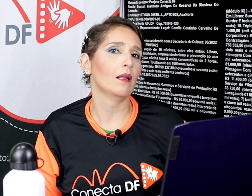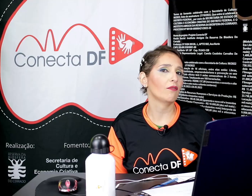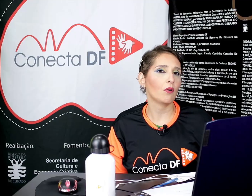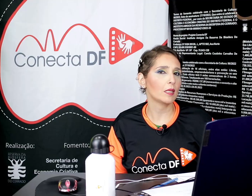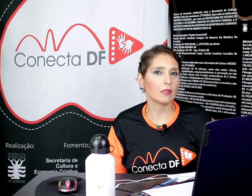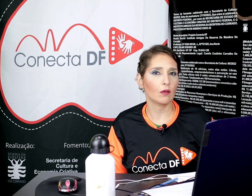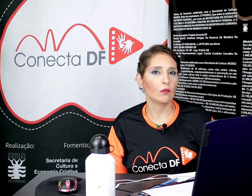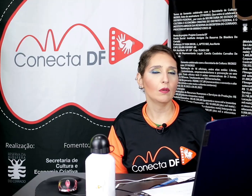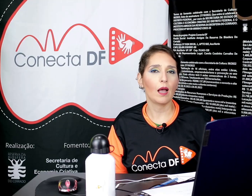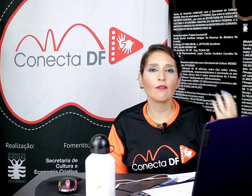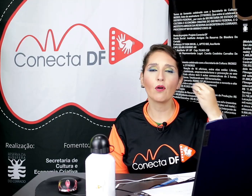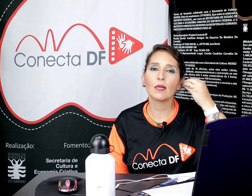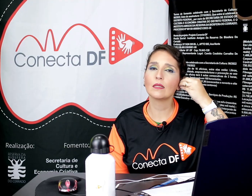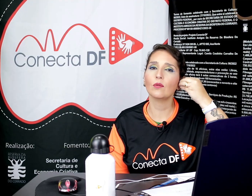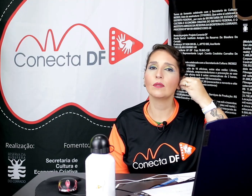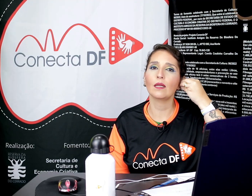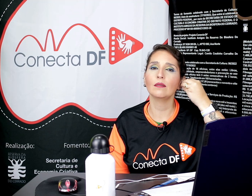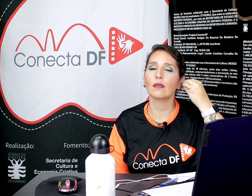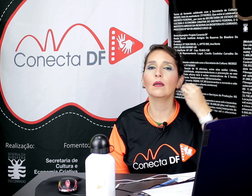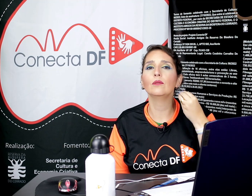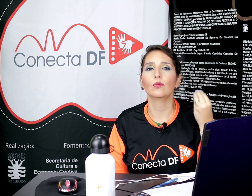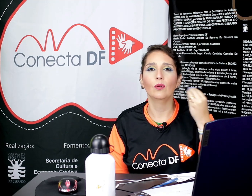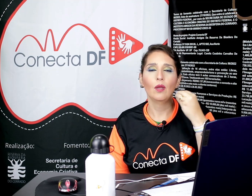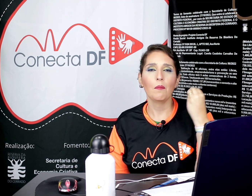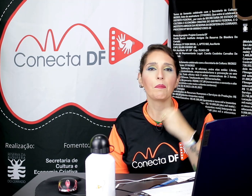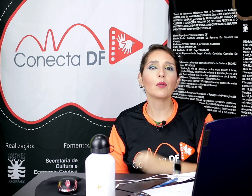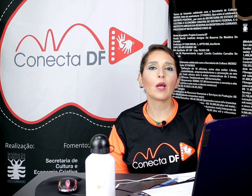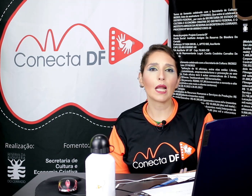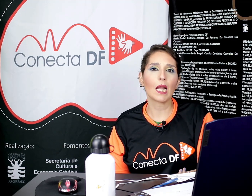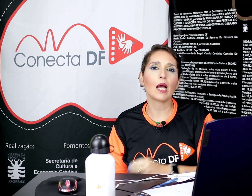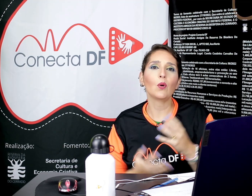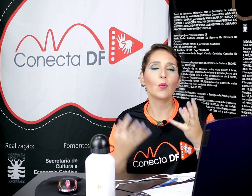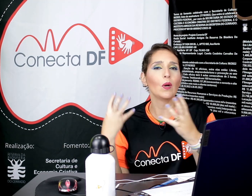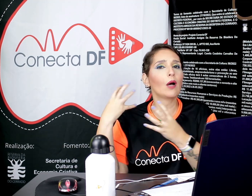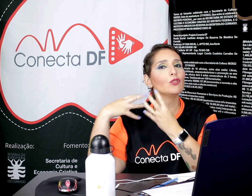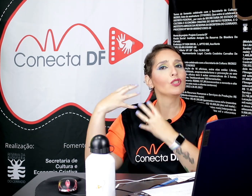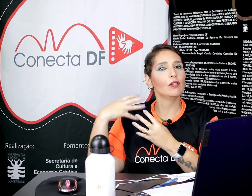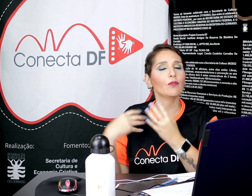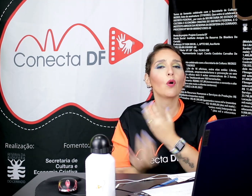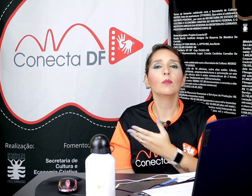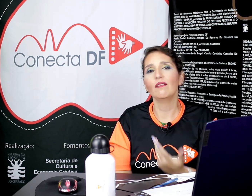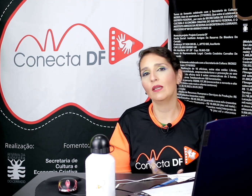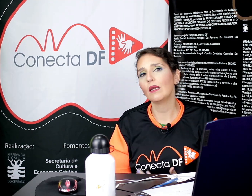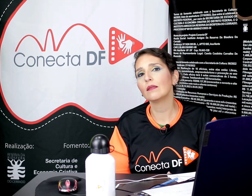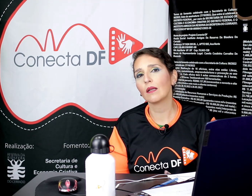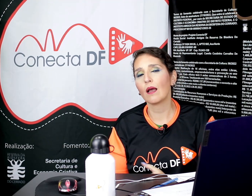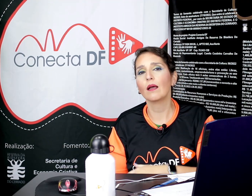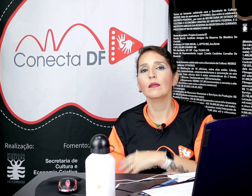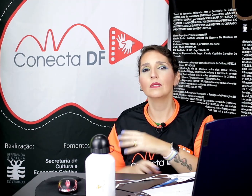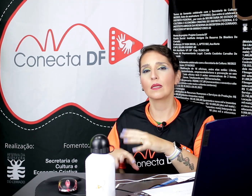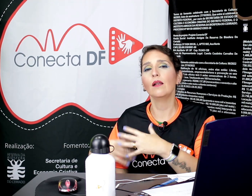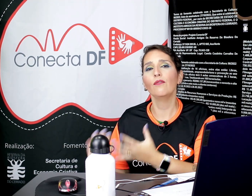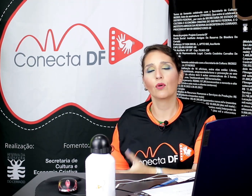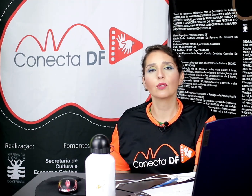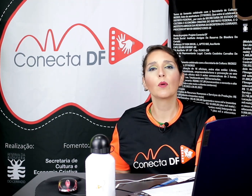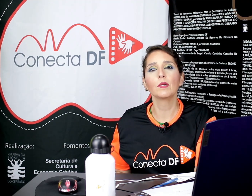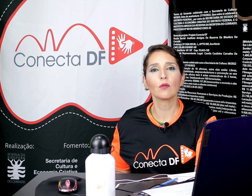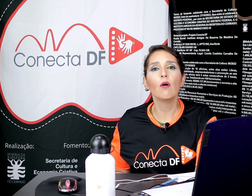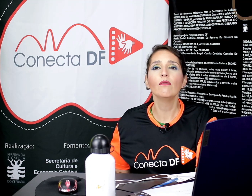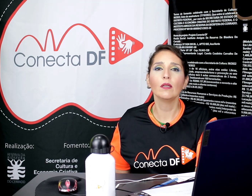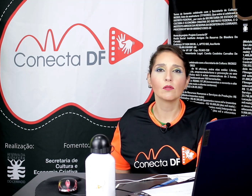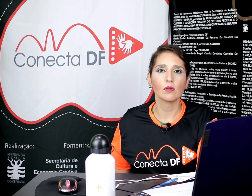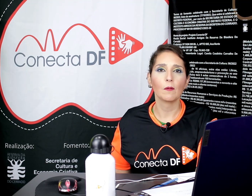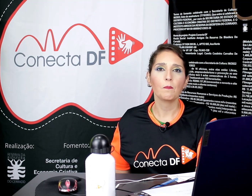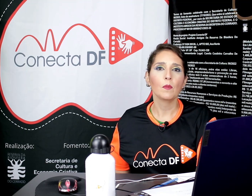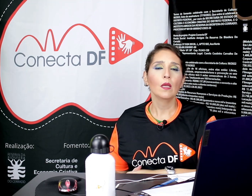acesso àquela informação. A informação não está entrando pelo canal auditivo como deveria entrar se ele fosse uma